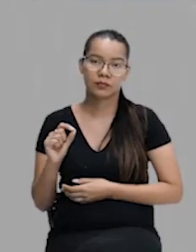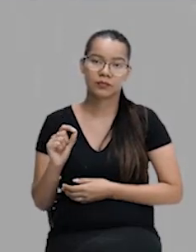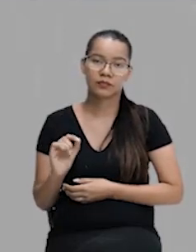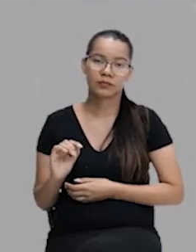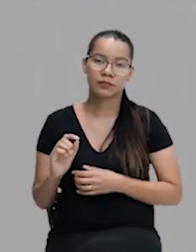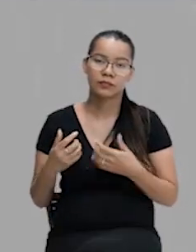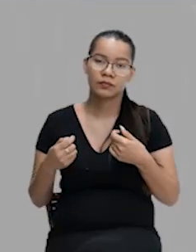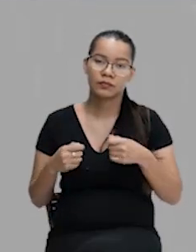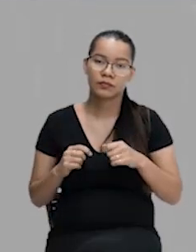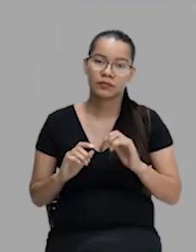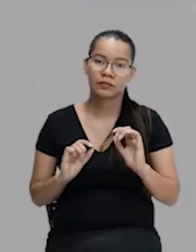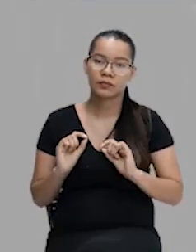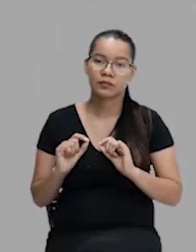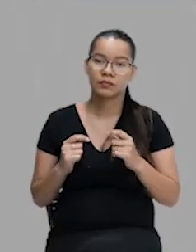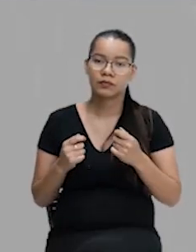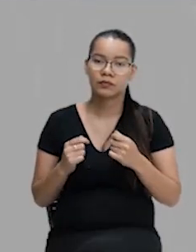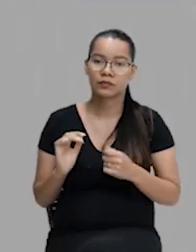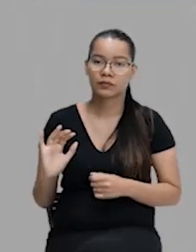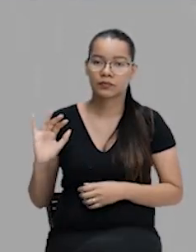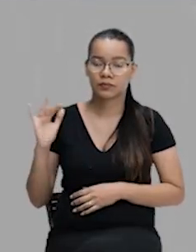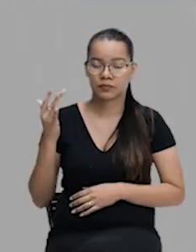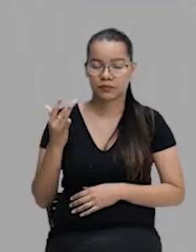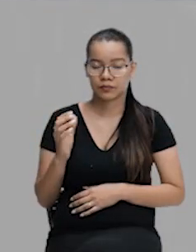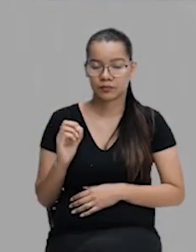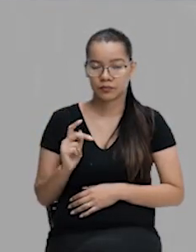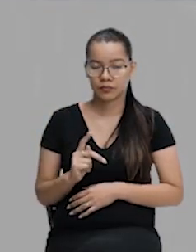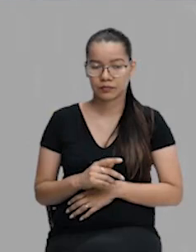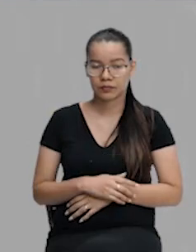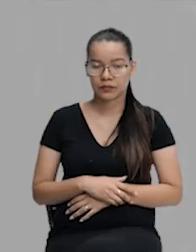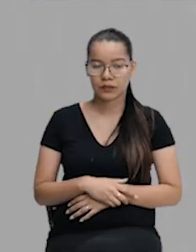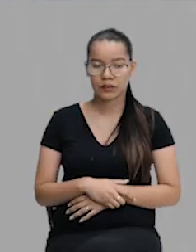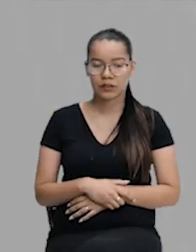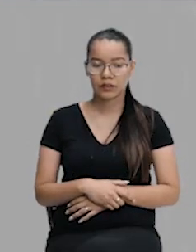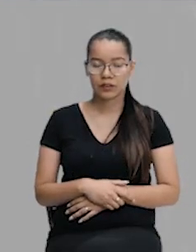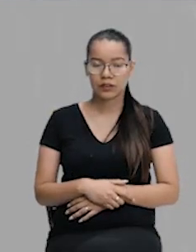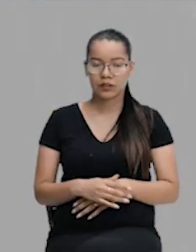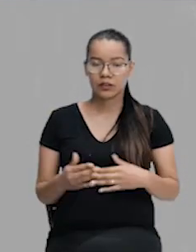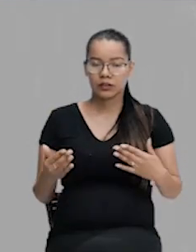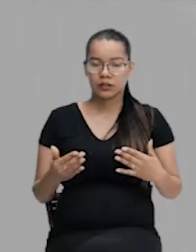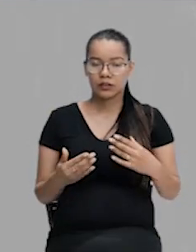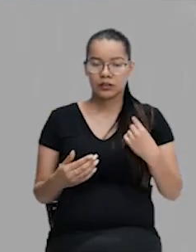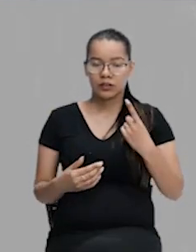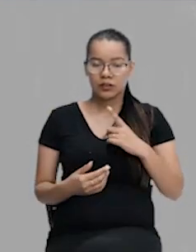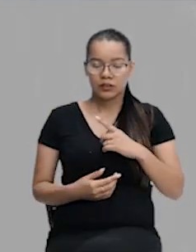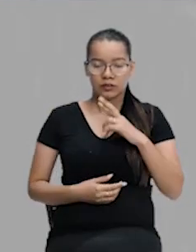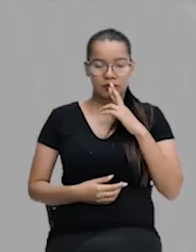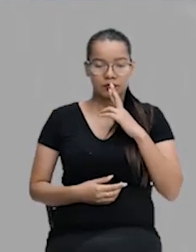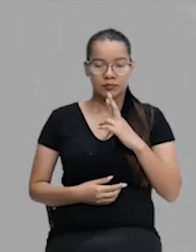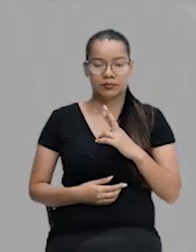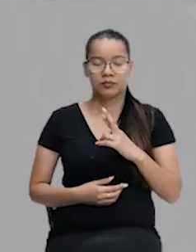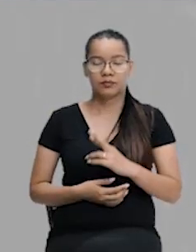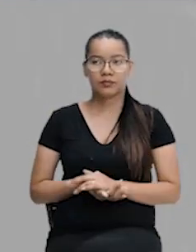que a reação possa ocorrer. Bom? Agora nós vamos trabalhar, turminha,